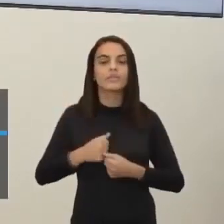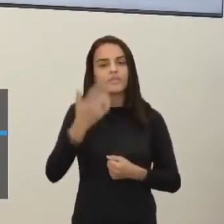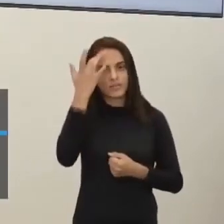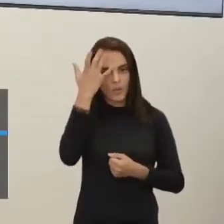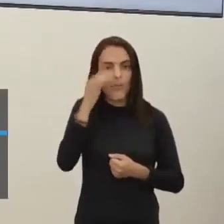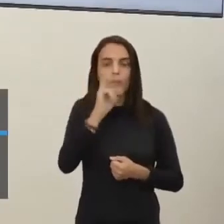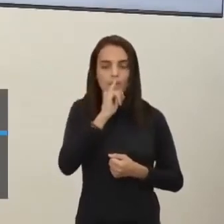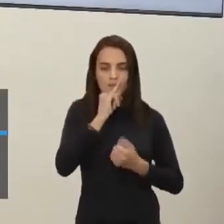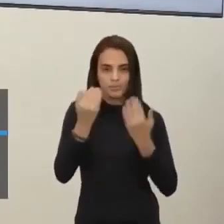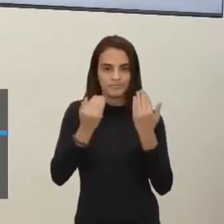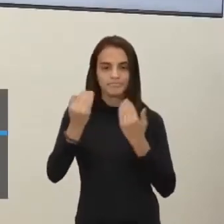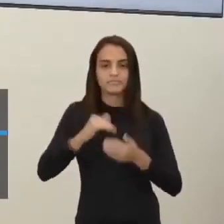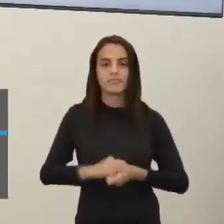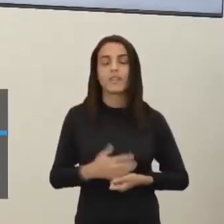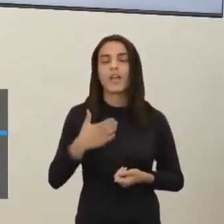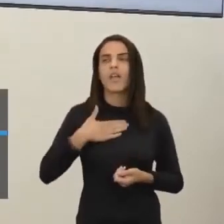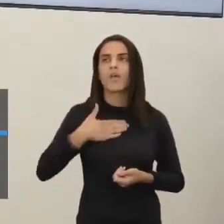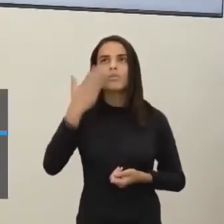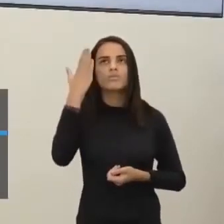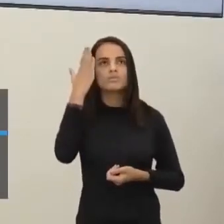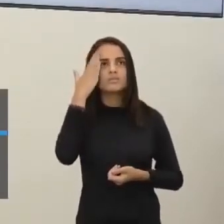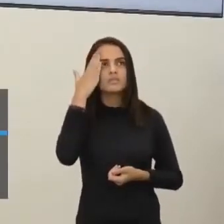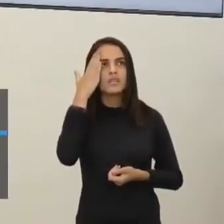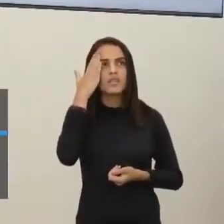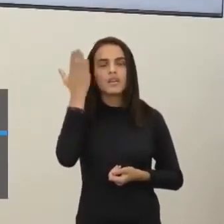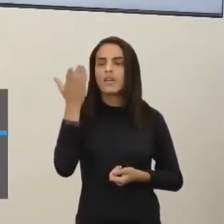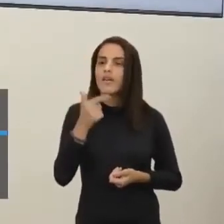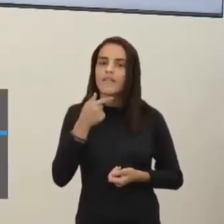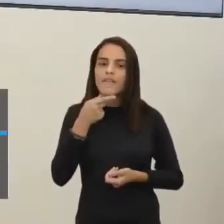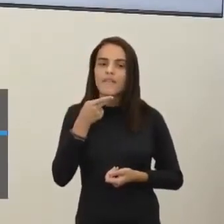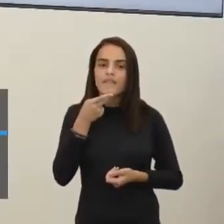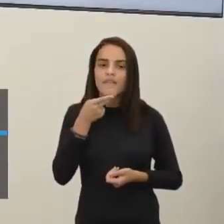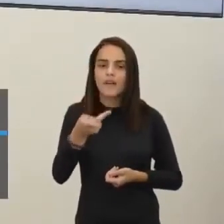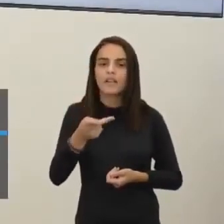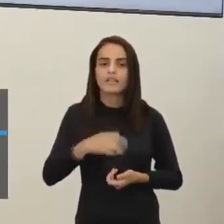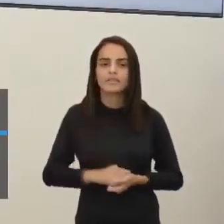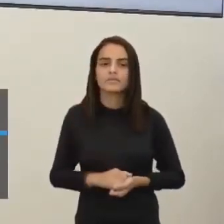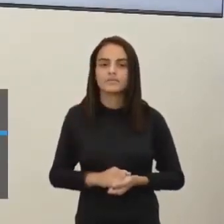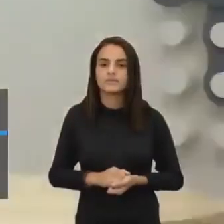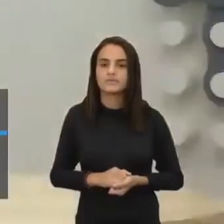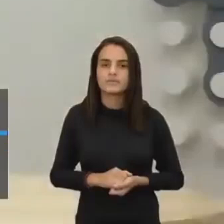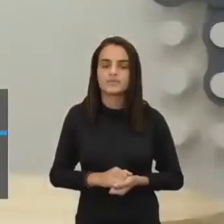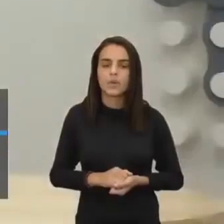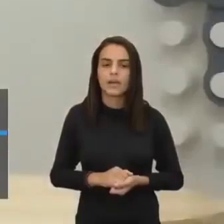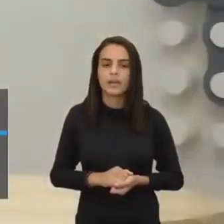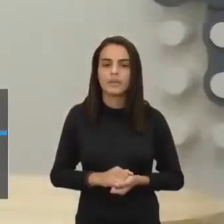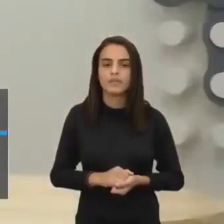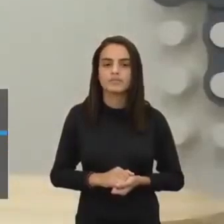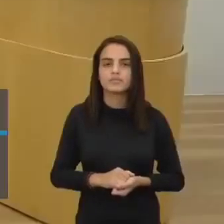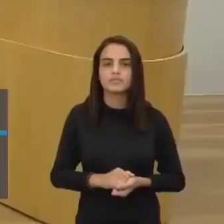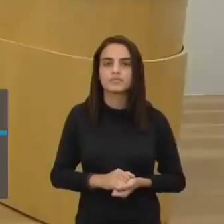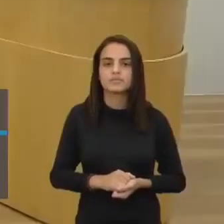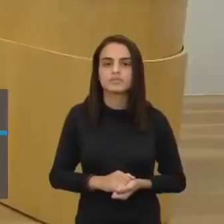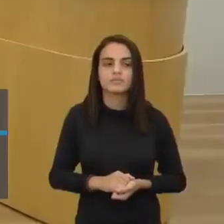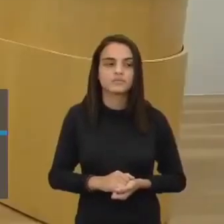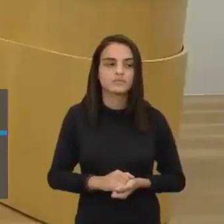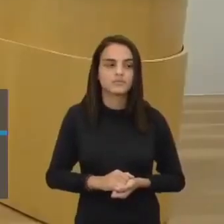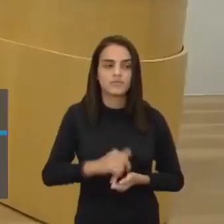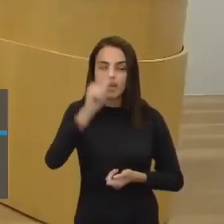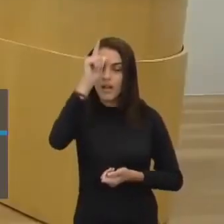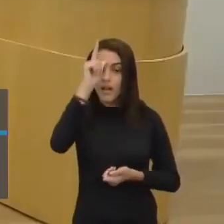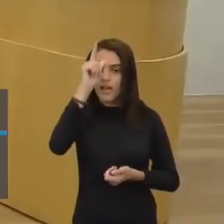exemplo mais concreto. Eu sei falar alemão e eu tenho interesse